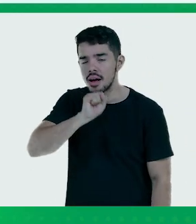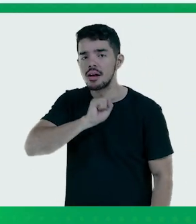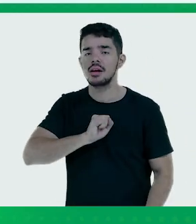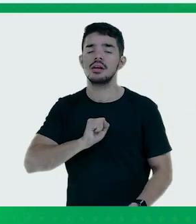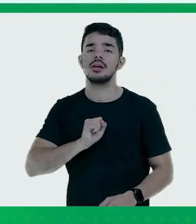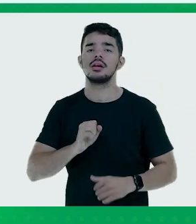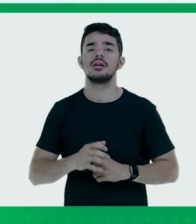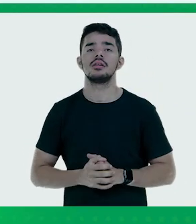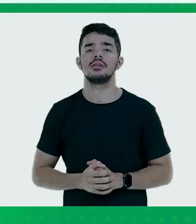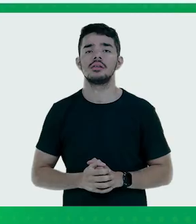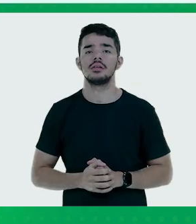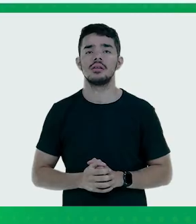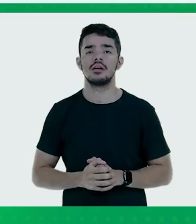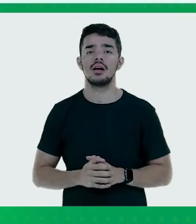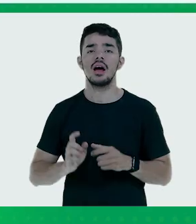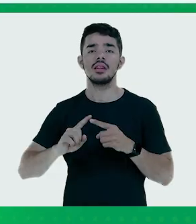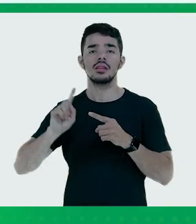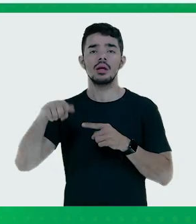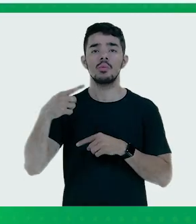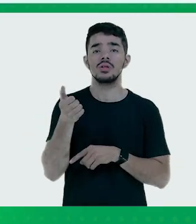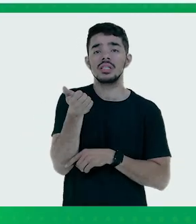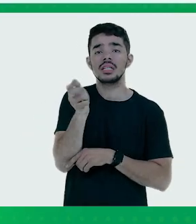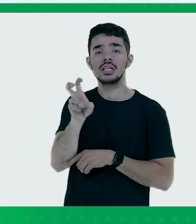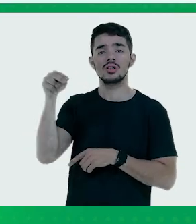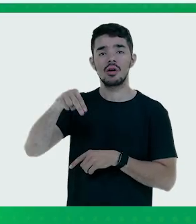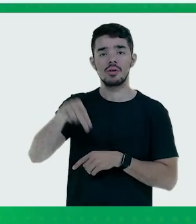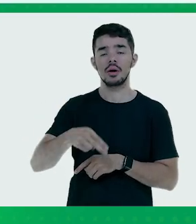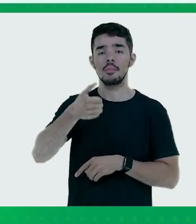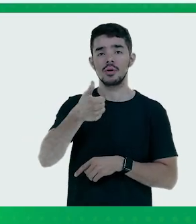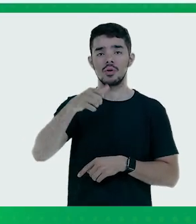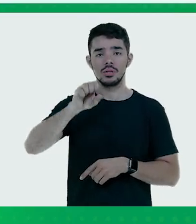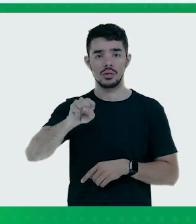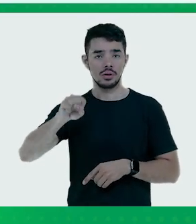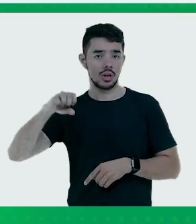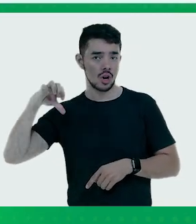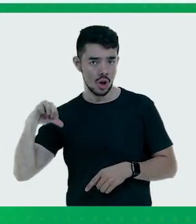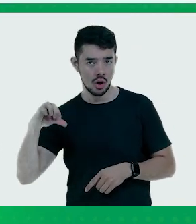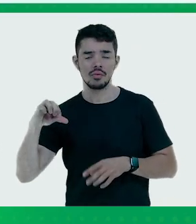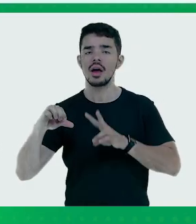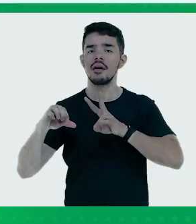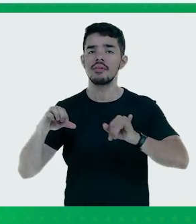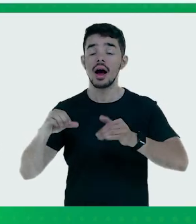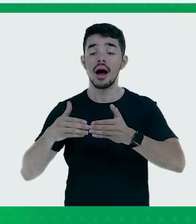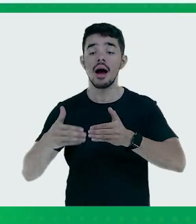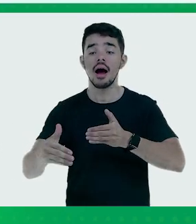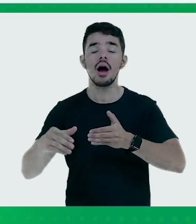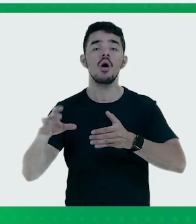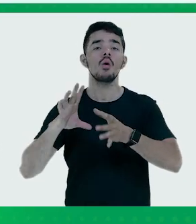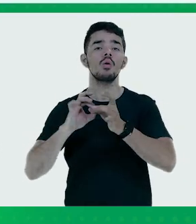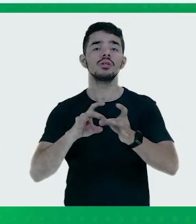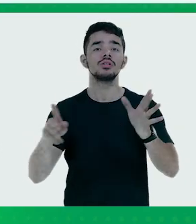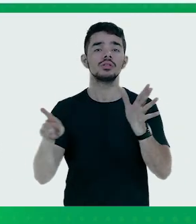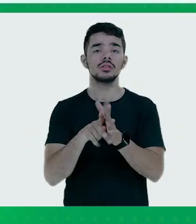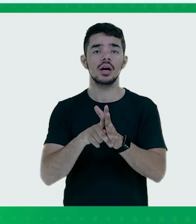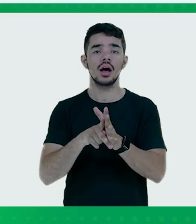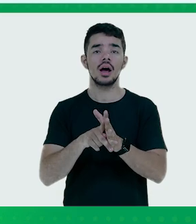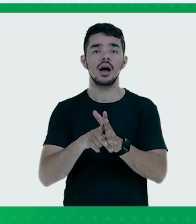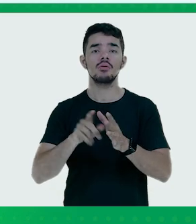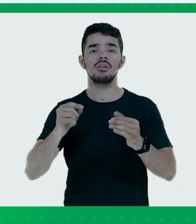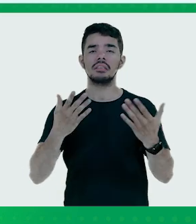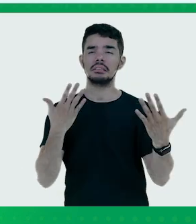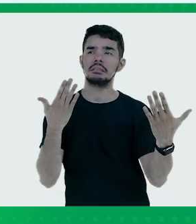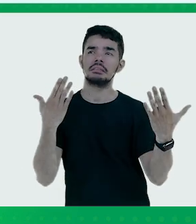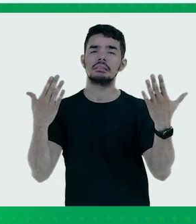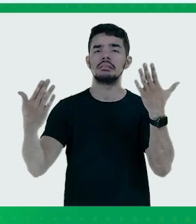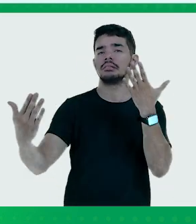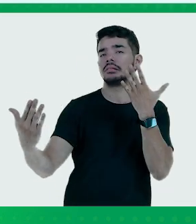ali depois do 15 de novembro de 1889, vai aparecer o contexto da